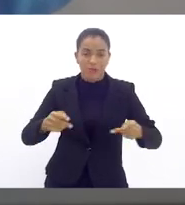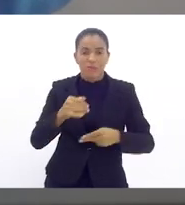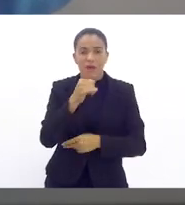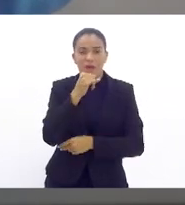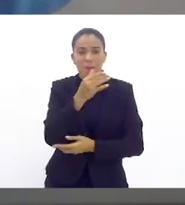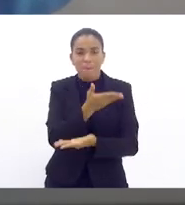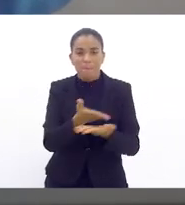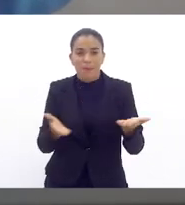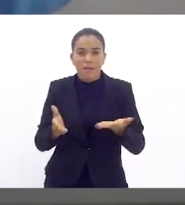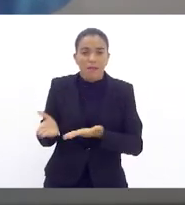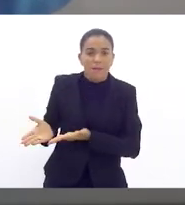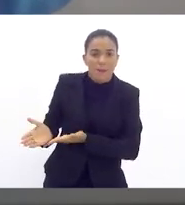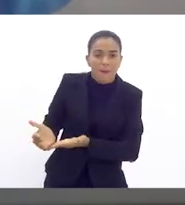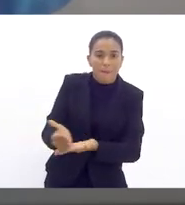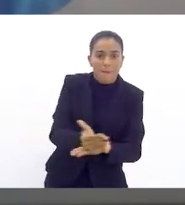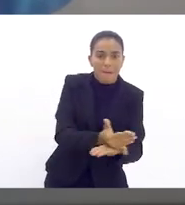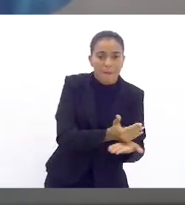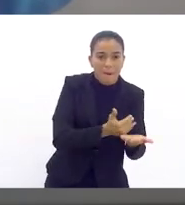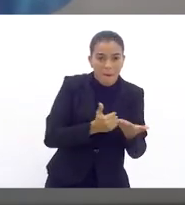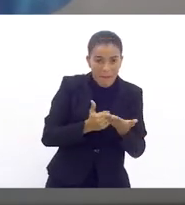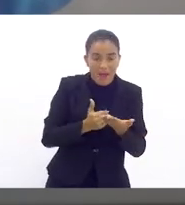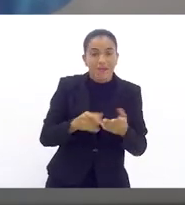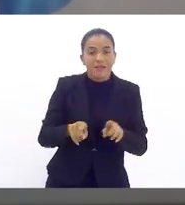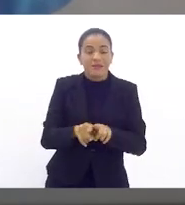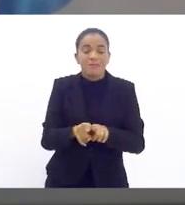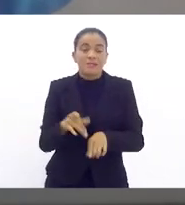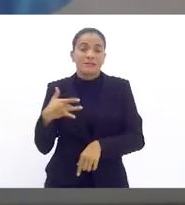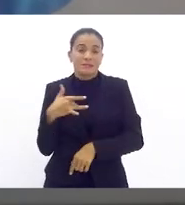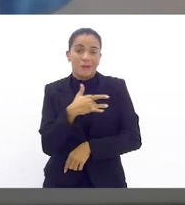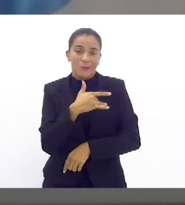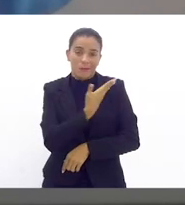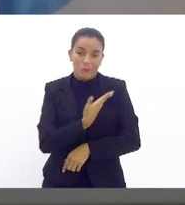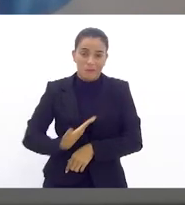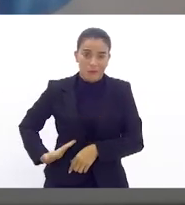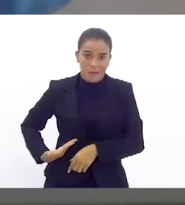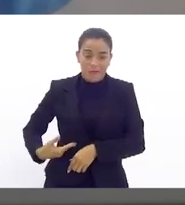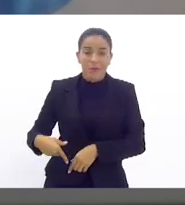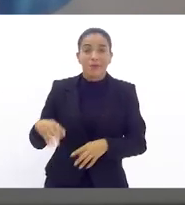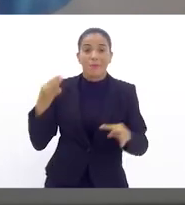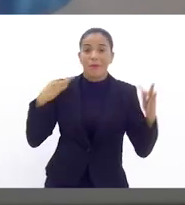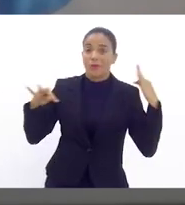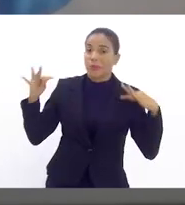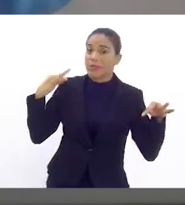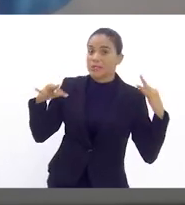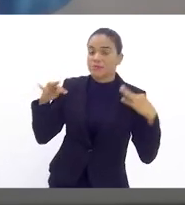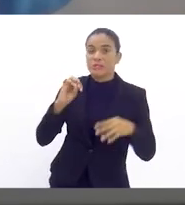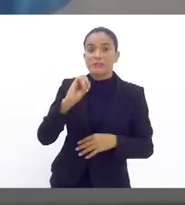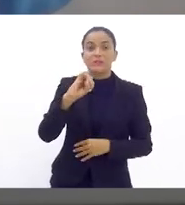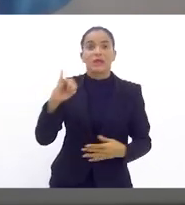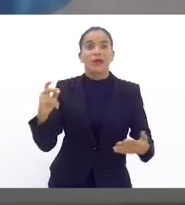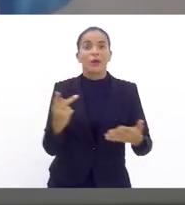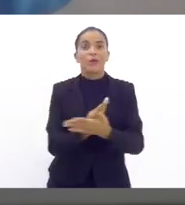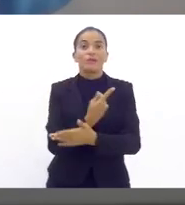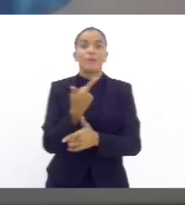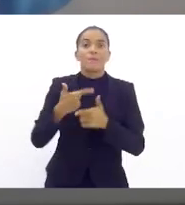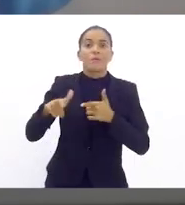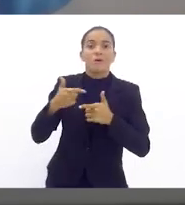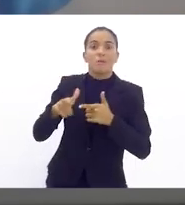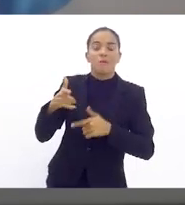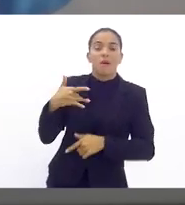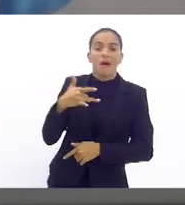perda de arrecadação e sonegação, problemas para a saúde pública, problema até para o turismo, caso haja um problema com o turista que consumiu essa